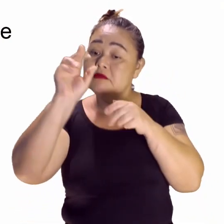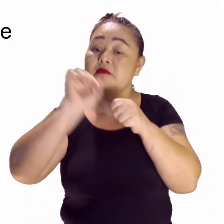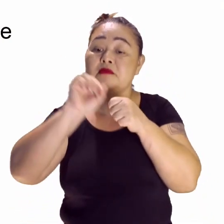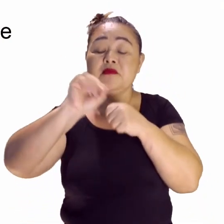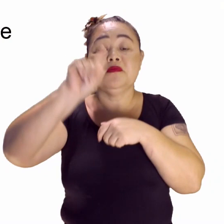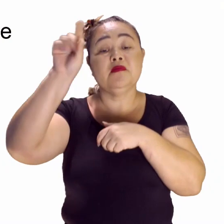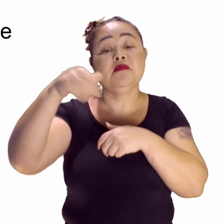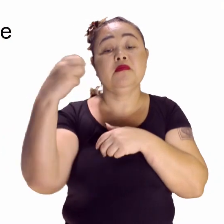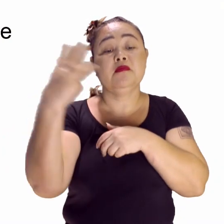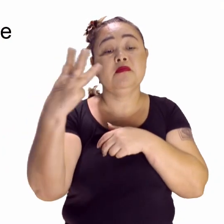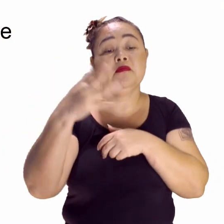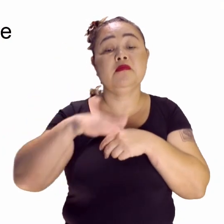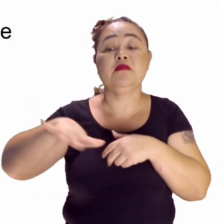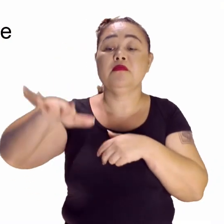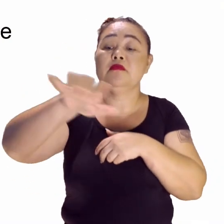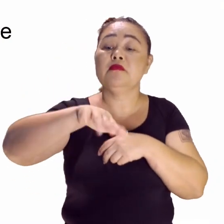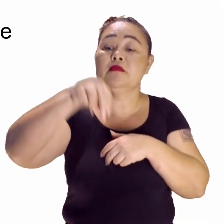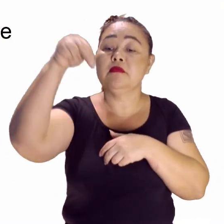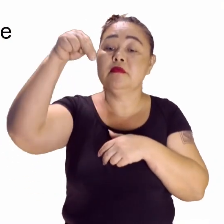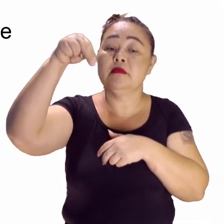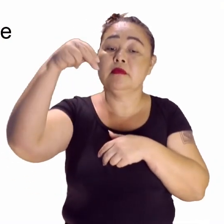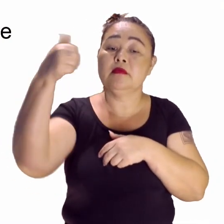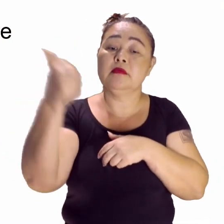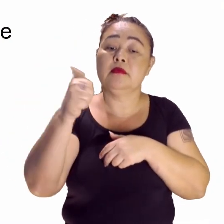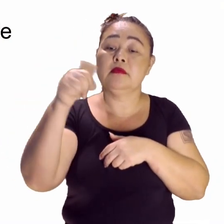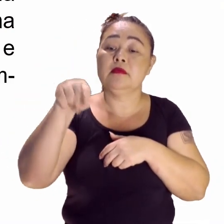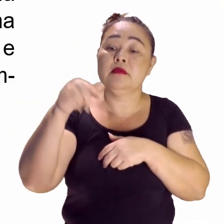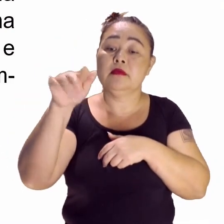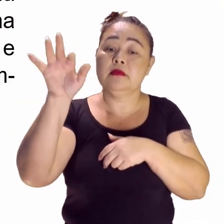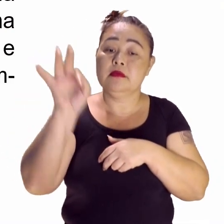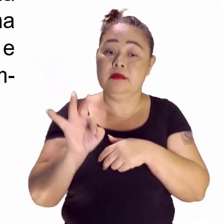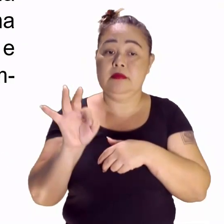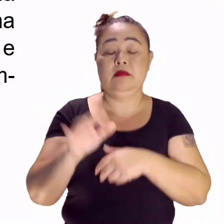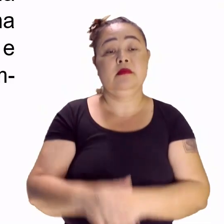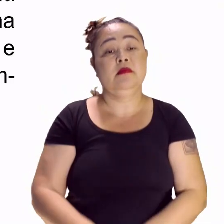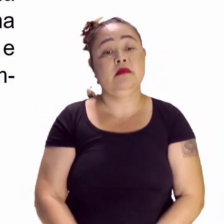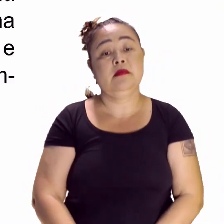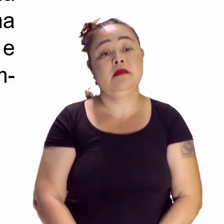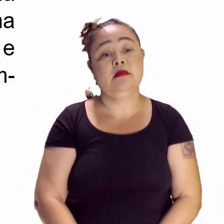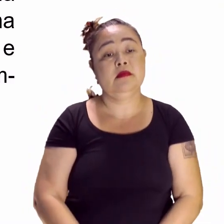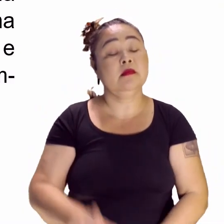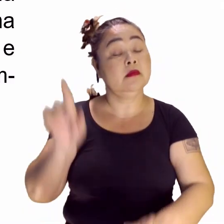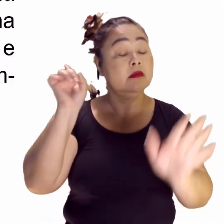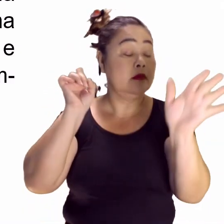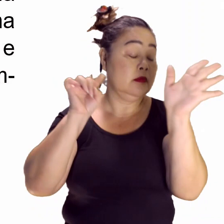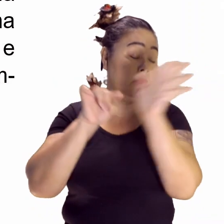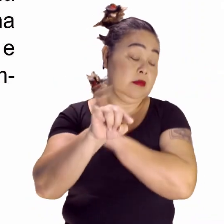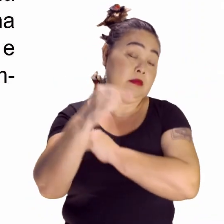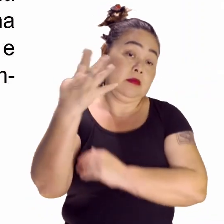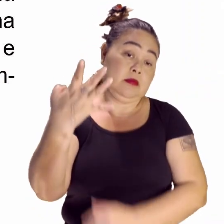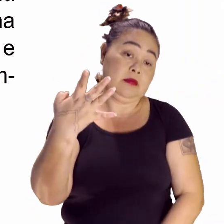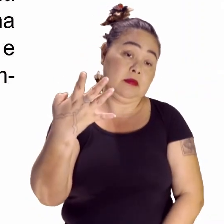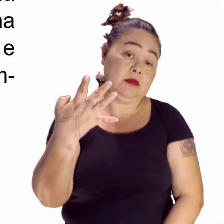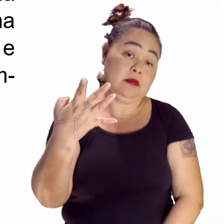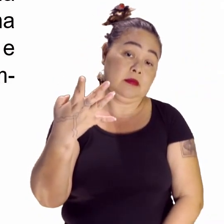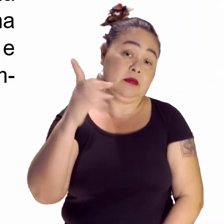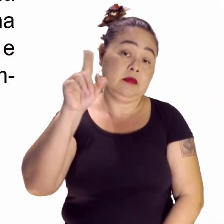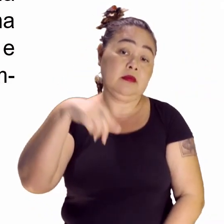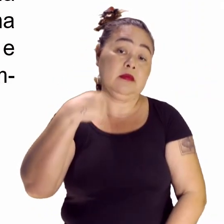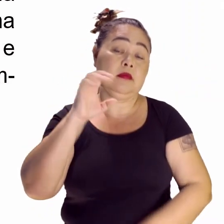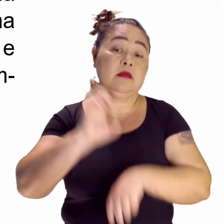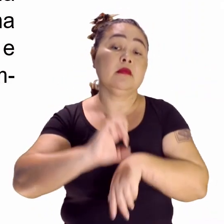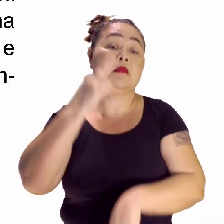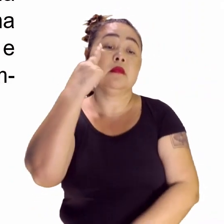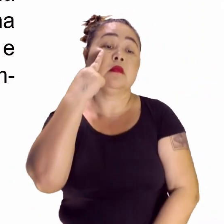o terceiro da região norte com 11,7%. Questão 4. Rondônia desponta como um dos